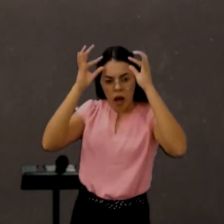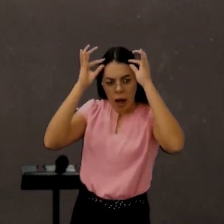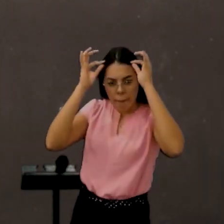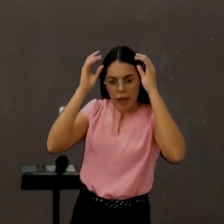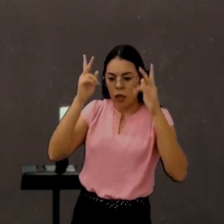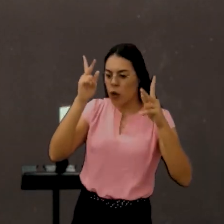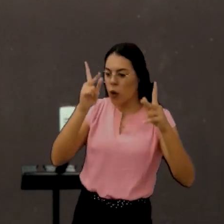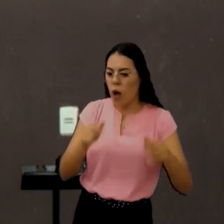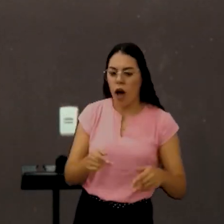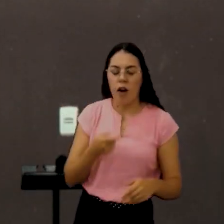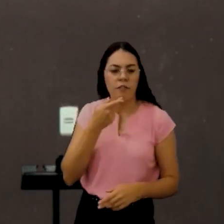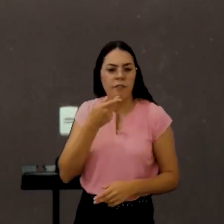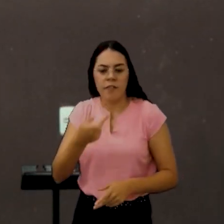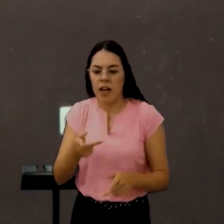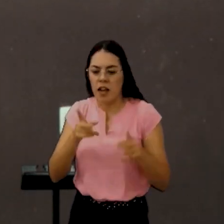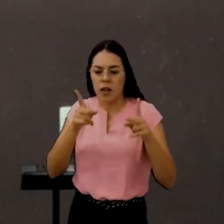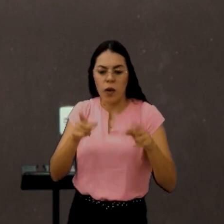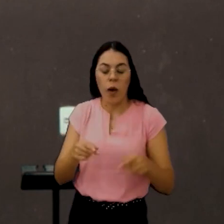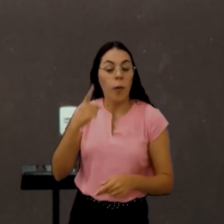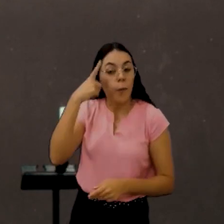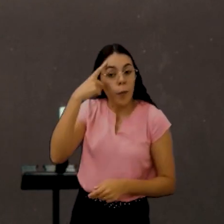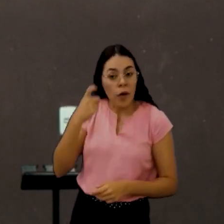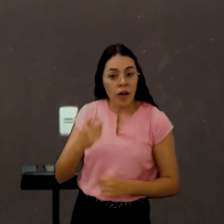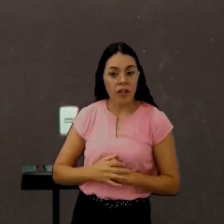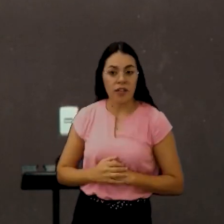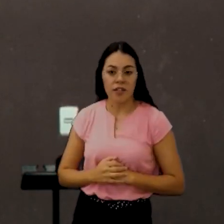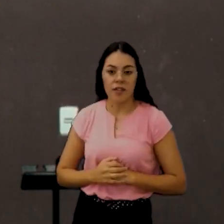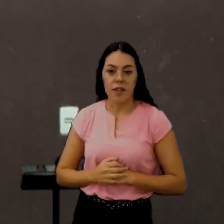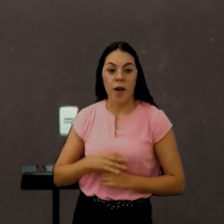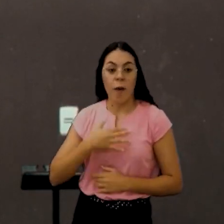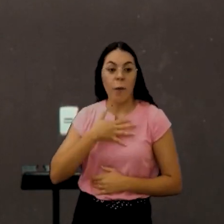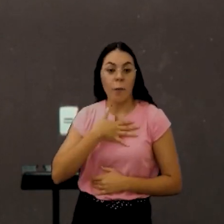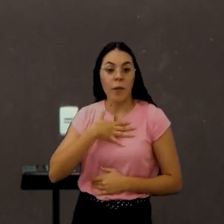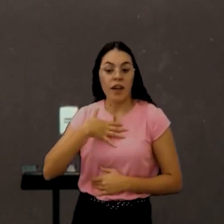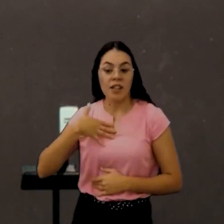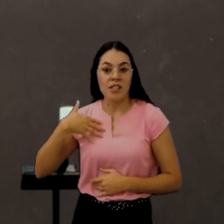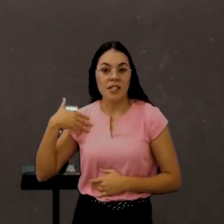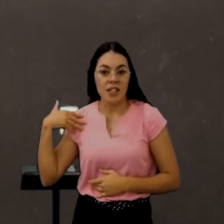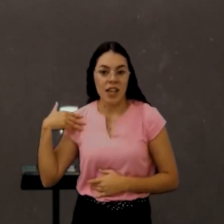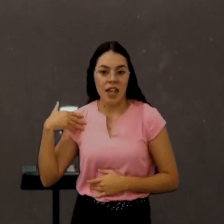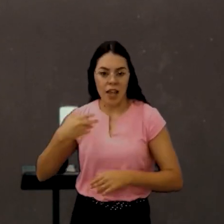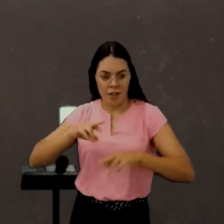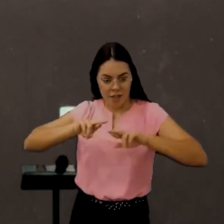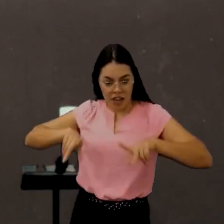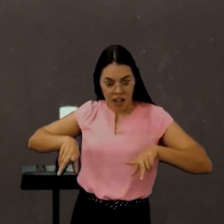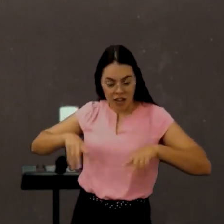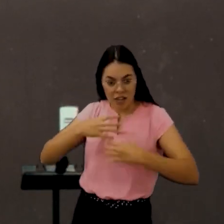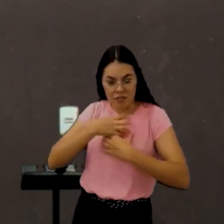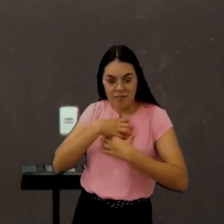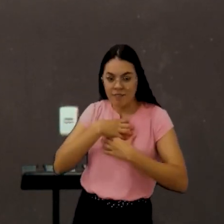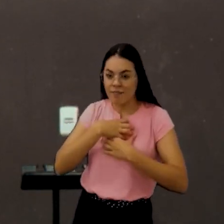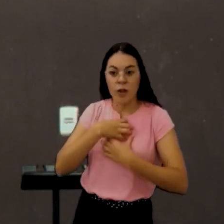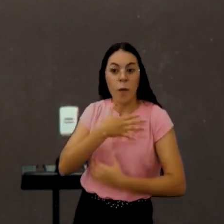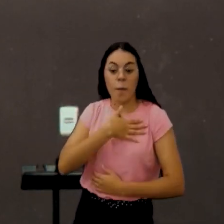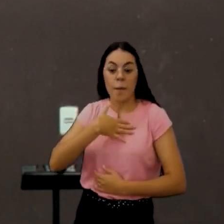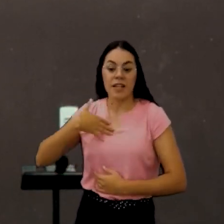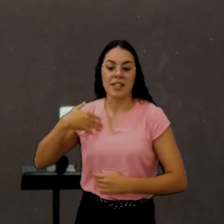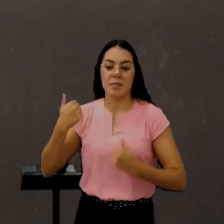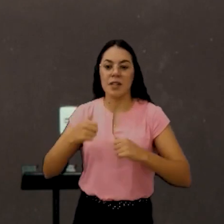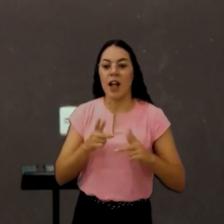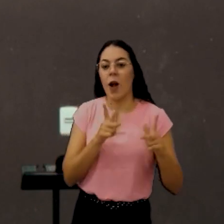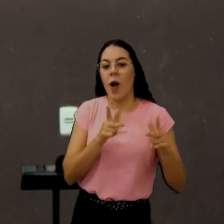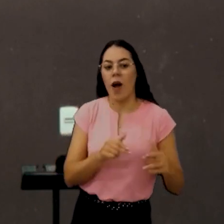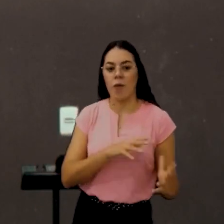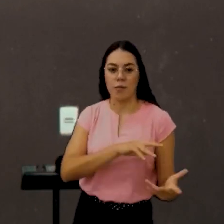igual, eles falam igual. Por quê? Porque o prazer não é ser diferente, o prazer é ser igual